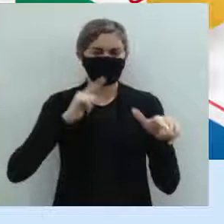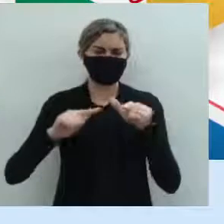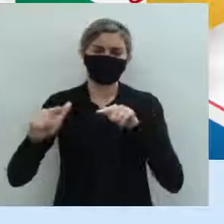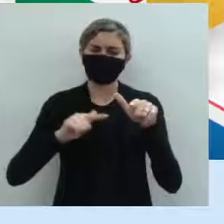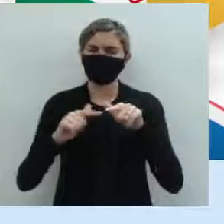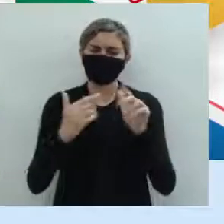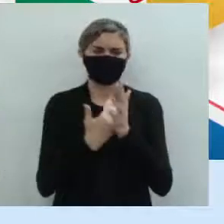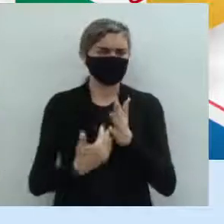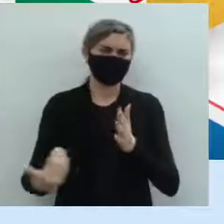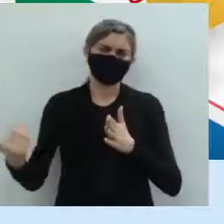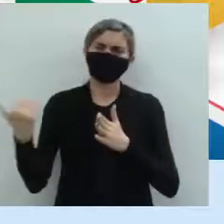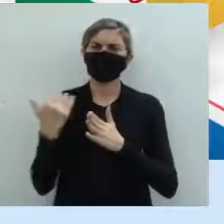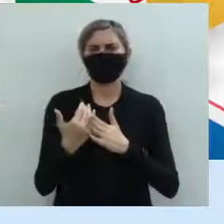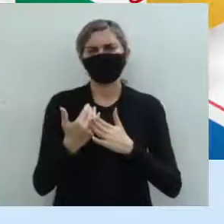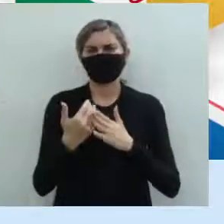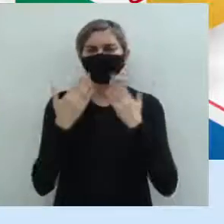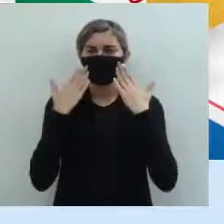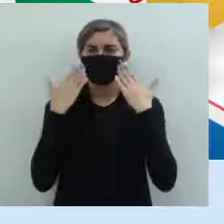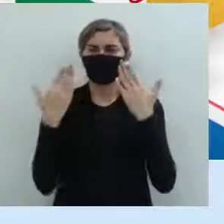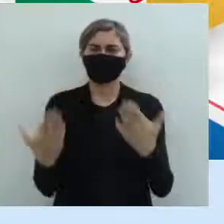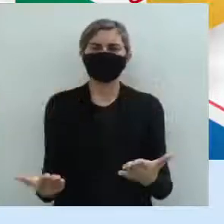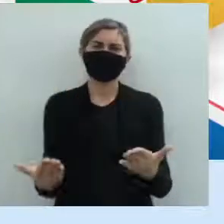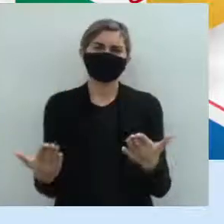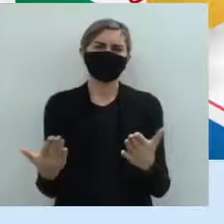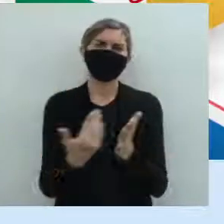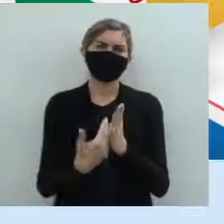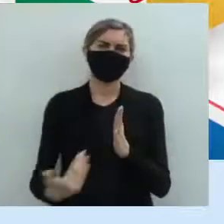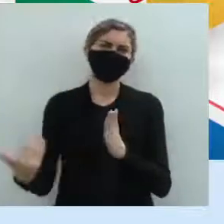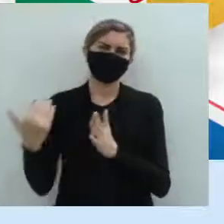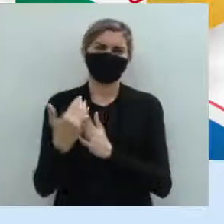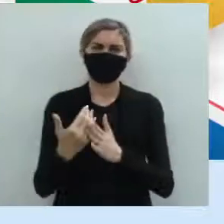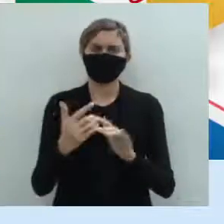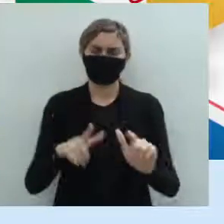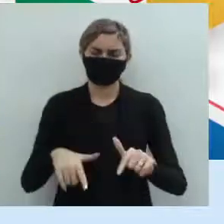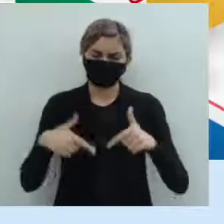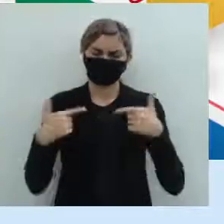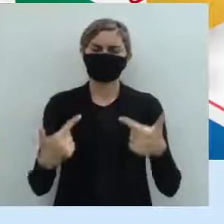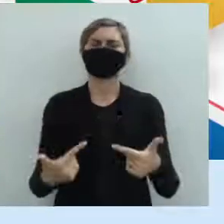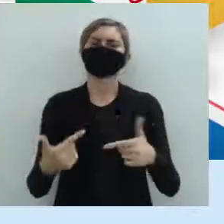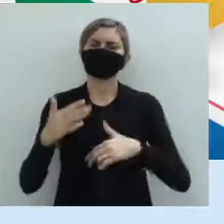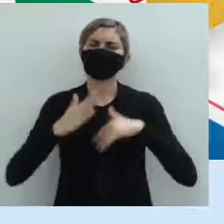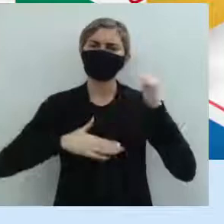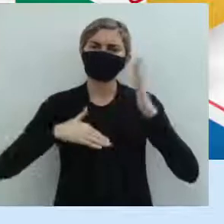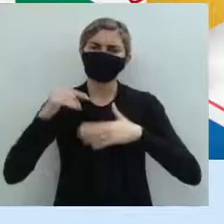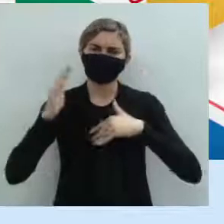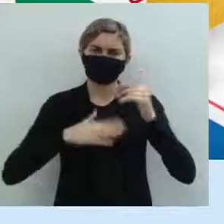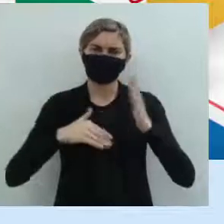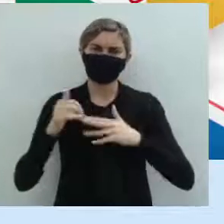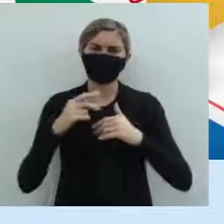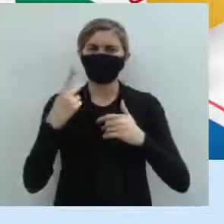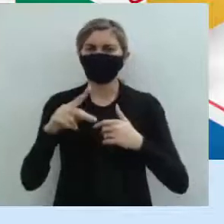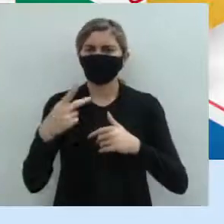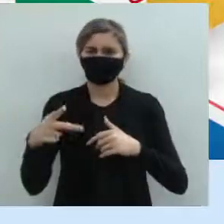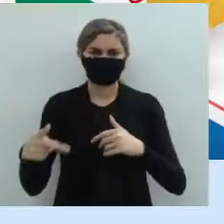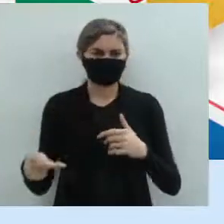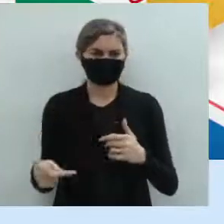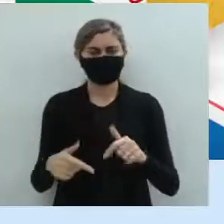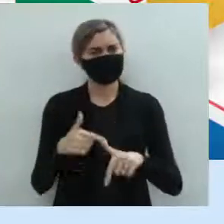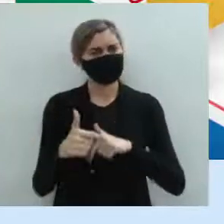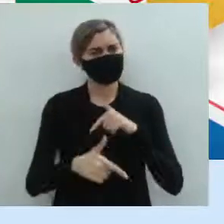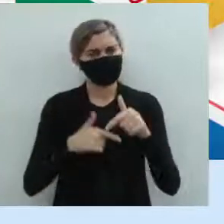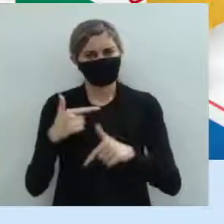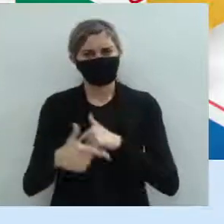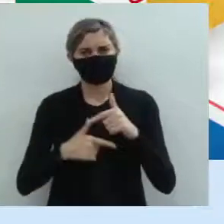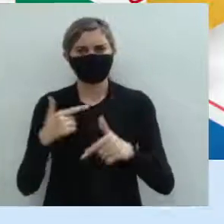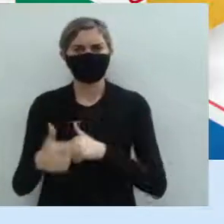cada vez mais para demonstrar cada vez mais desempenho, para mostrar cada vez mais que elas estão